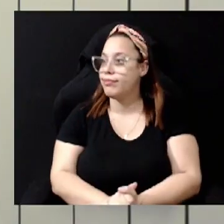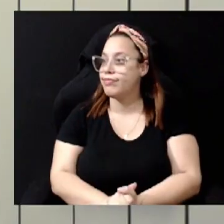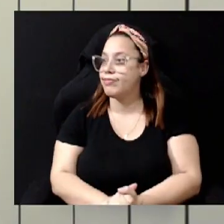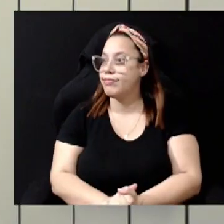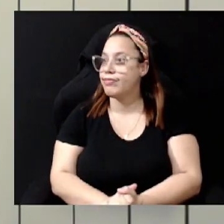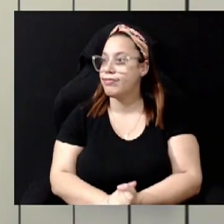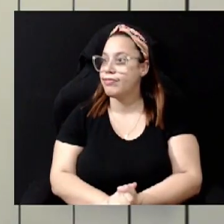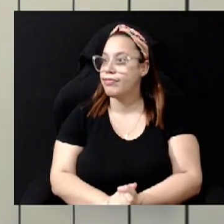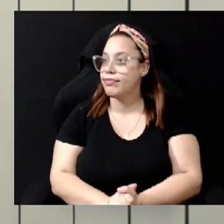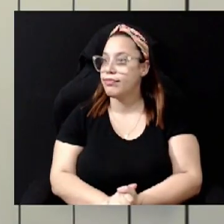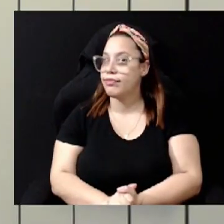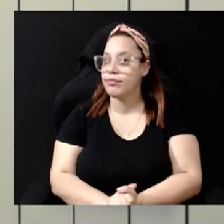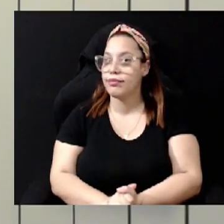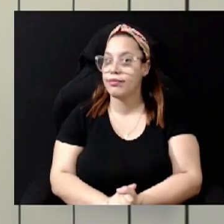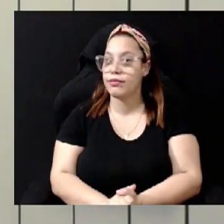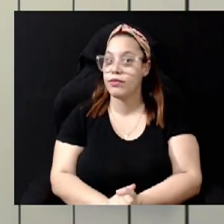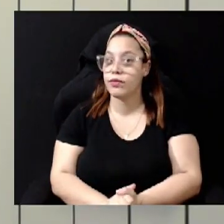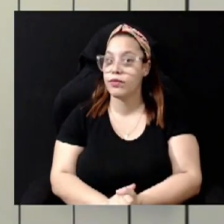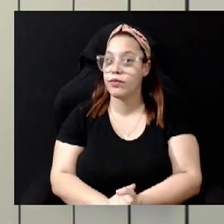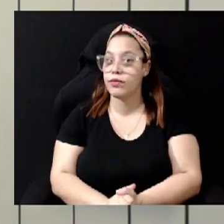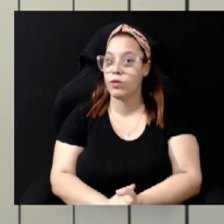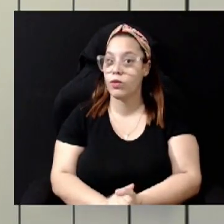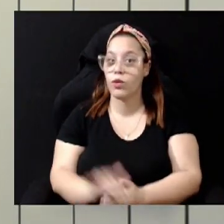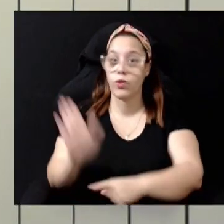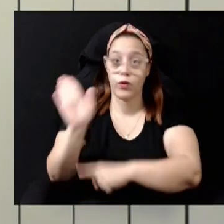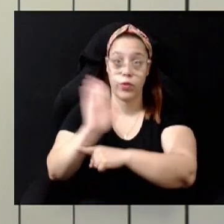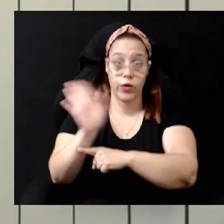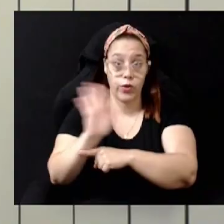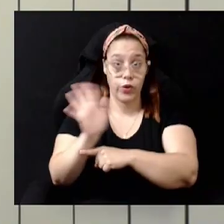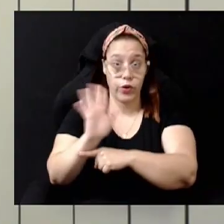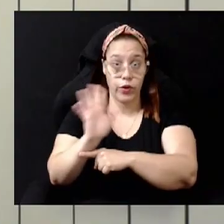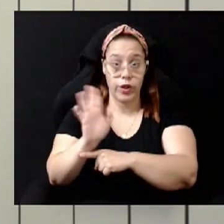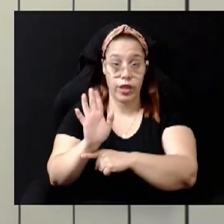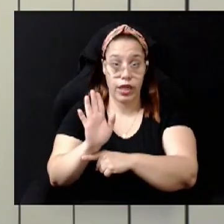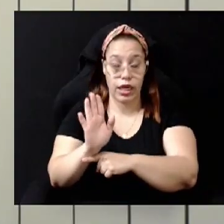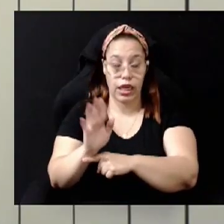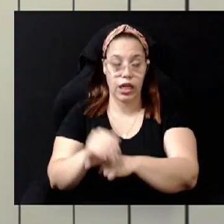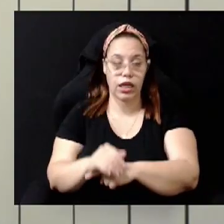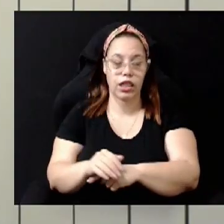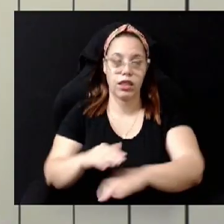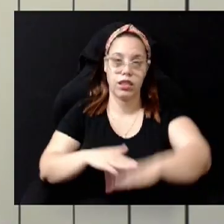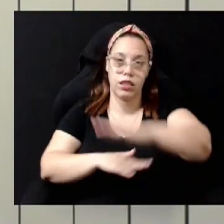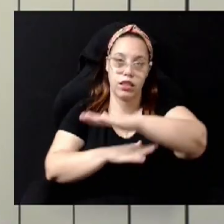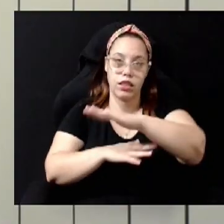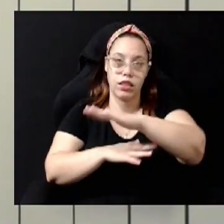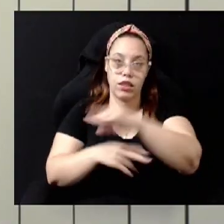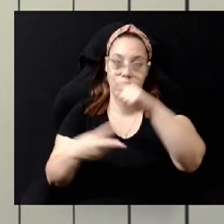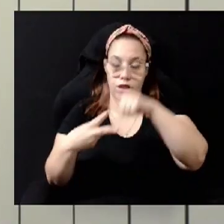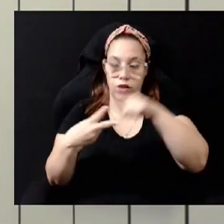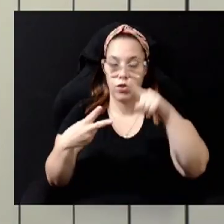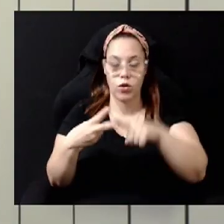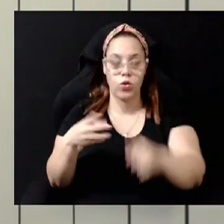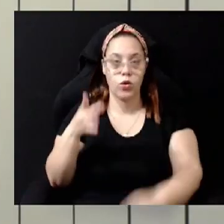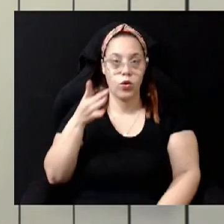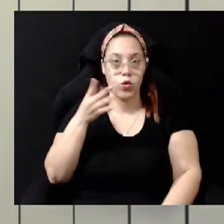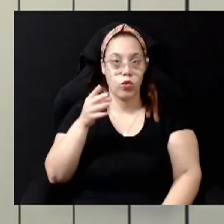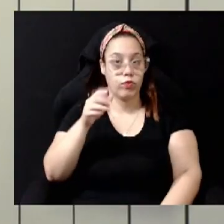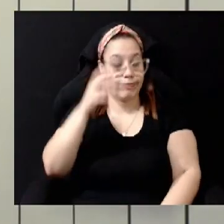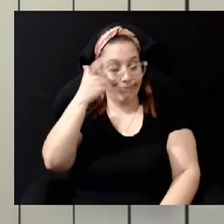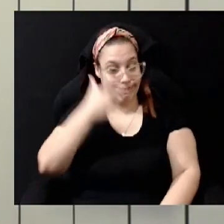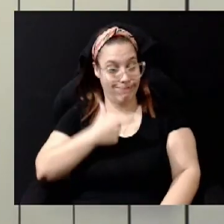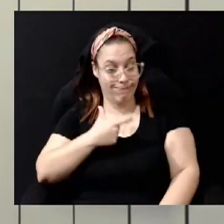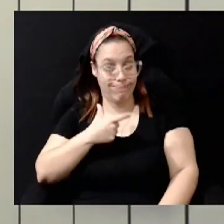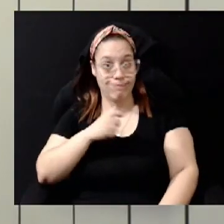A edição do Cine Câmara de novembro priorizou duas personalidades de Campinas que